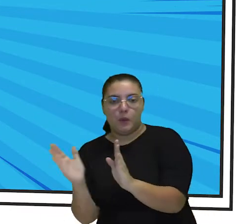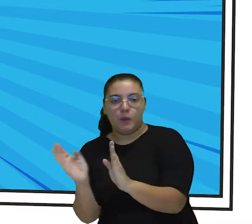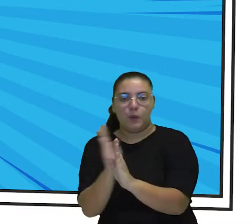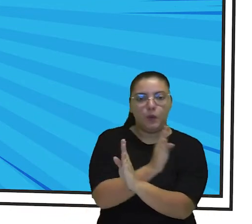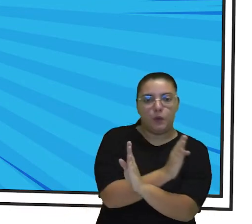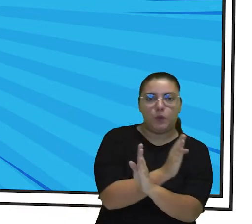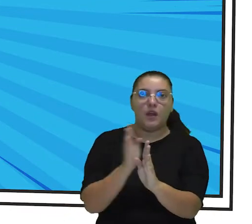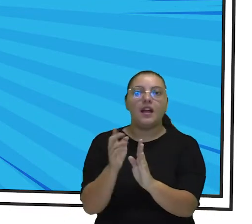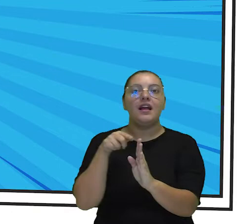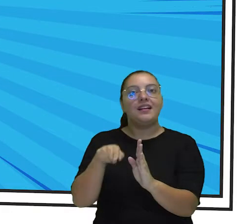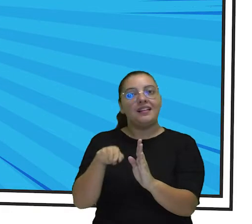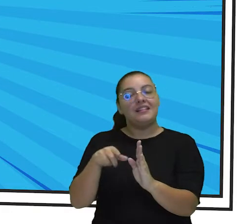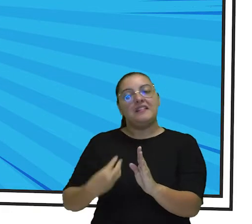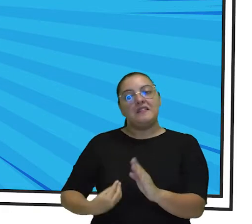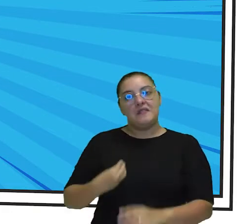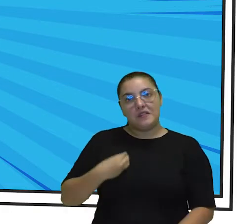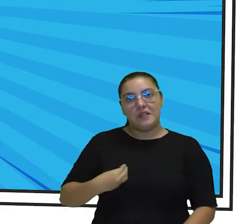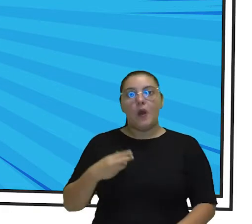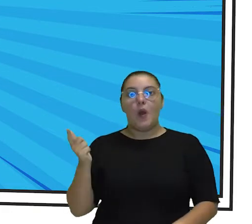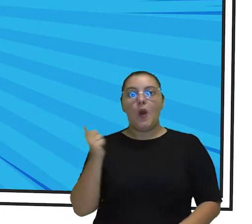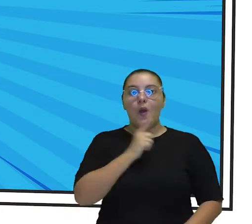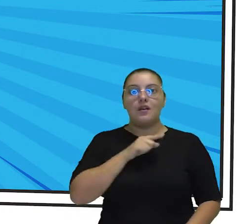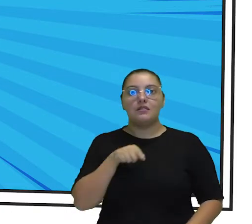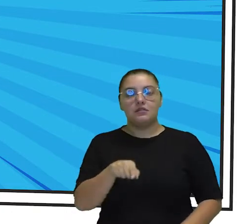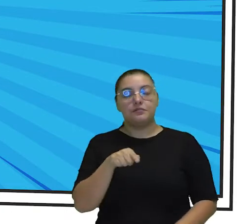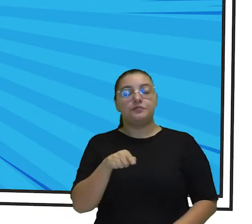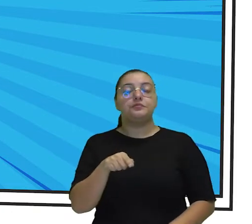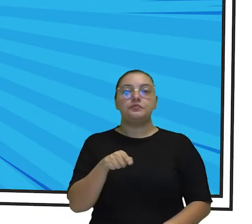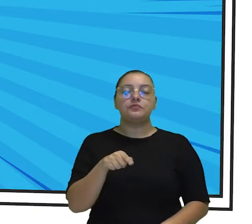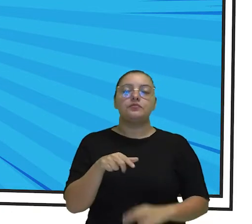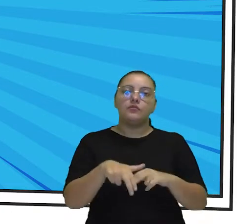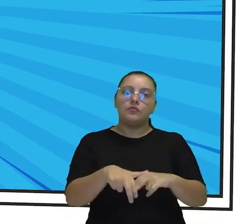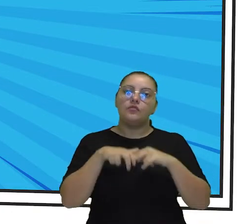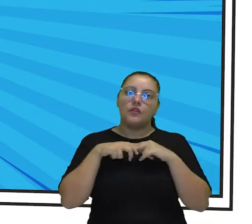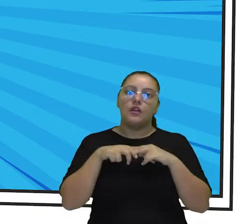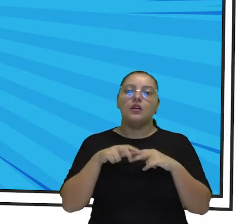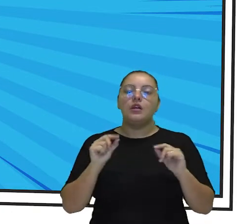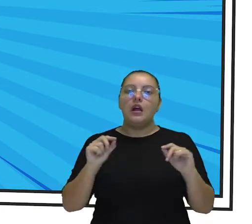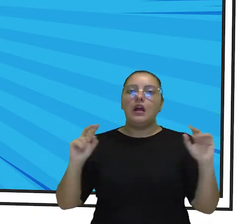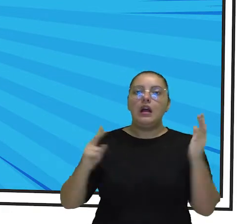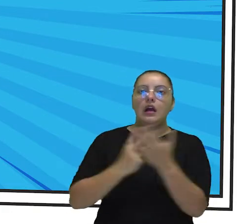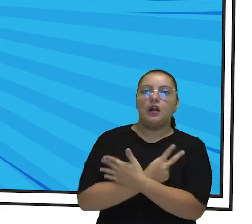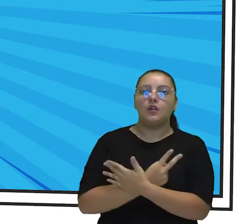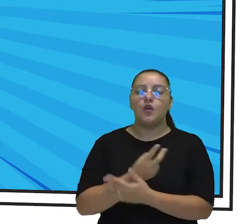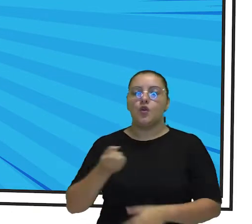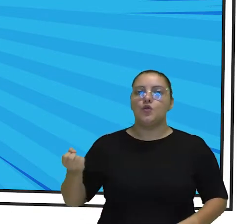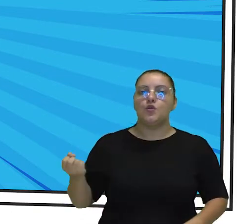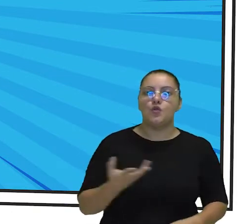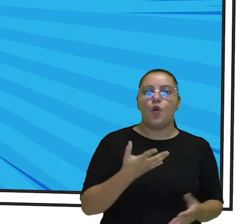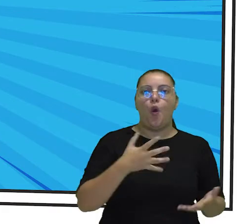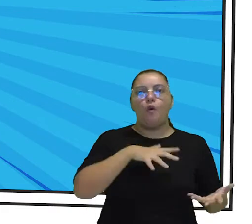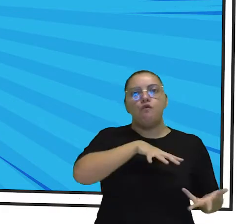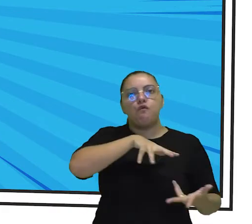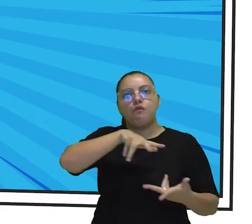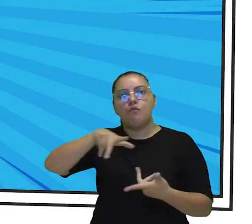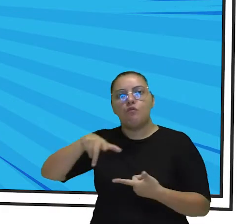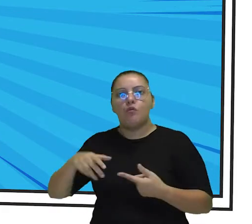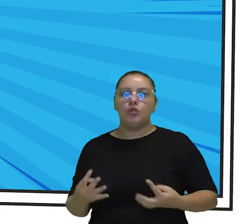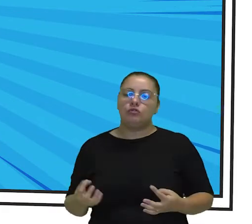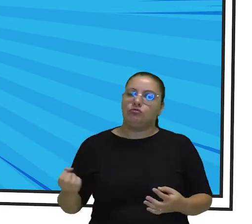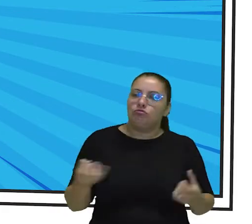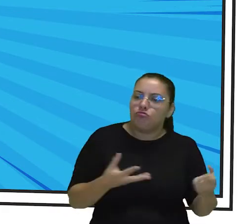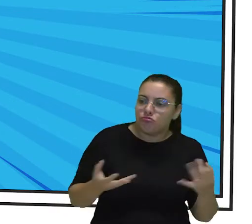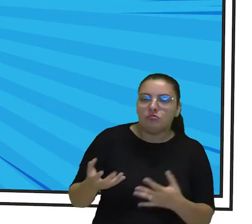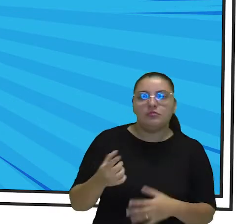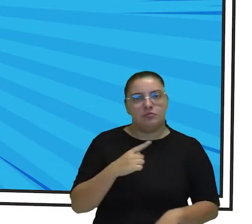transitório que está existindo, é claro, acaba, portanto, vindo a acontecer um novo mundo, um mundo moderno.